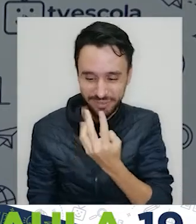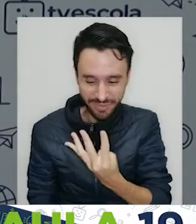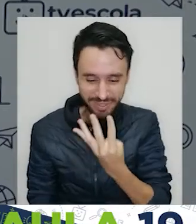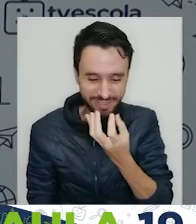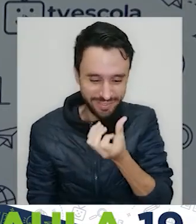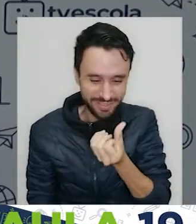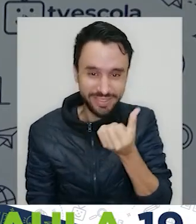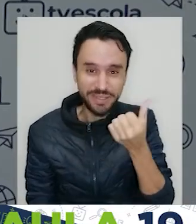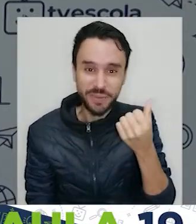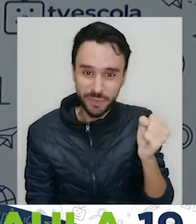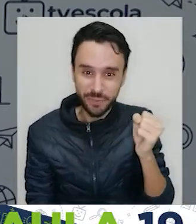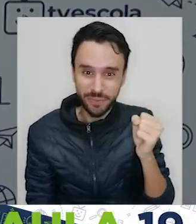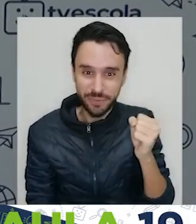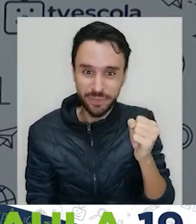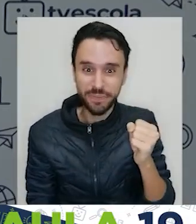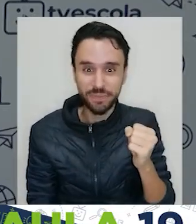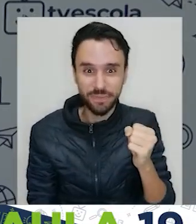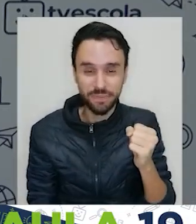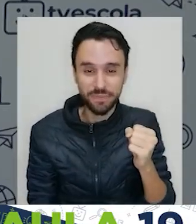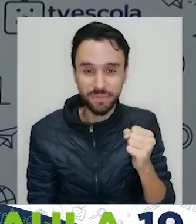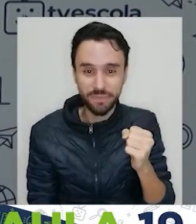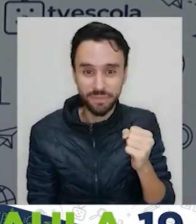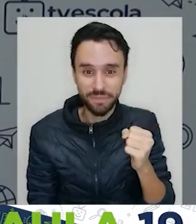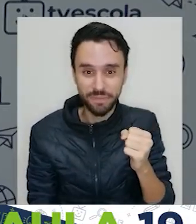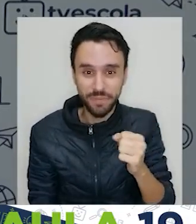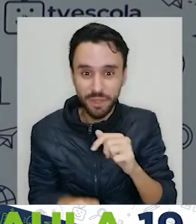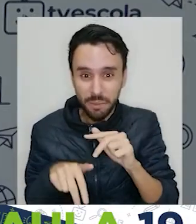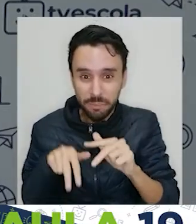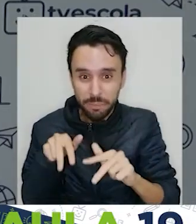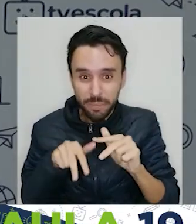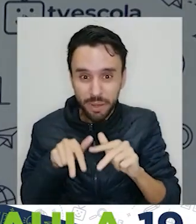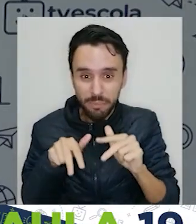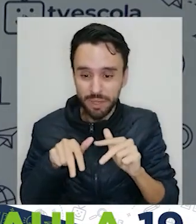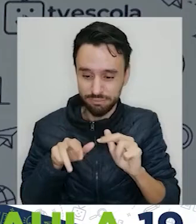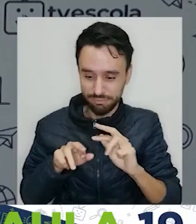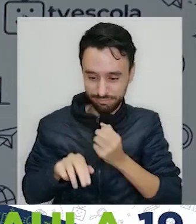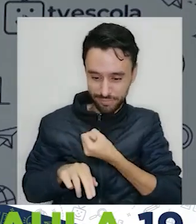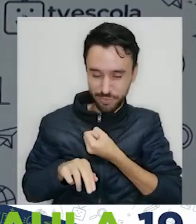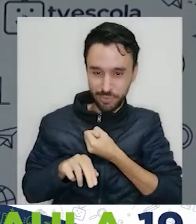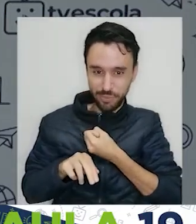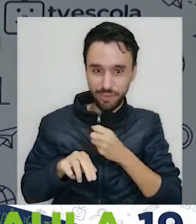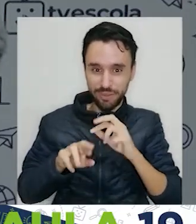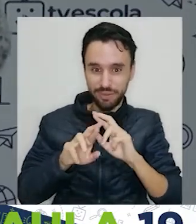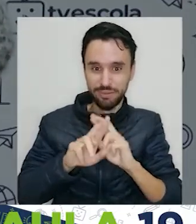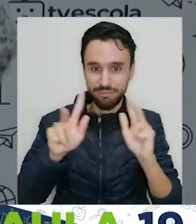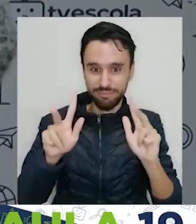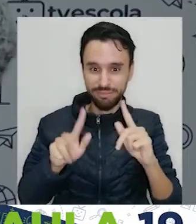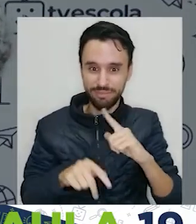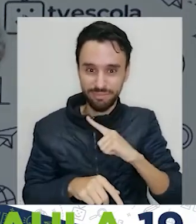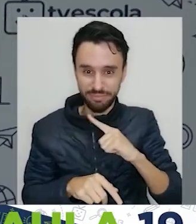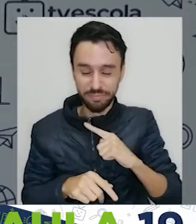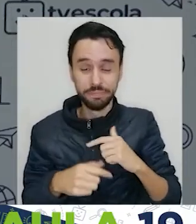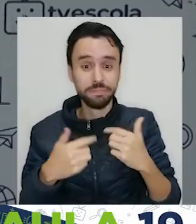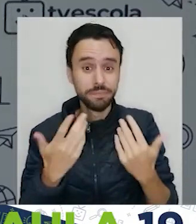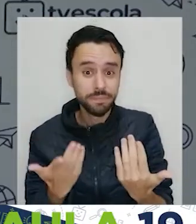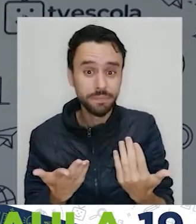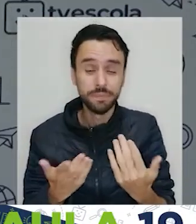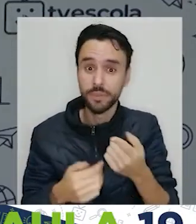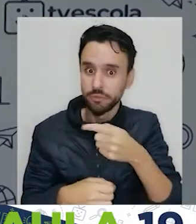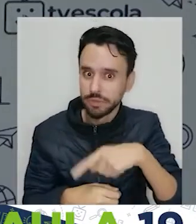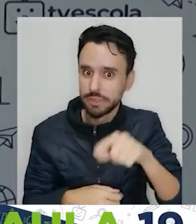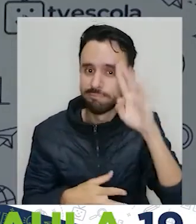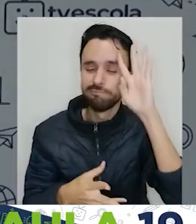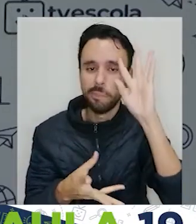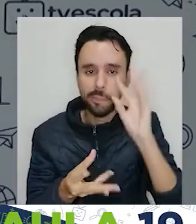2, 4, 6, 8. Então, fizeram pegadas em números diferentes, certo? Agora que vocês